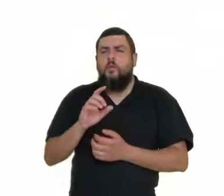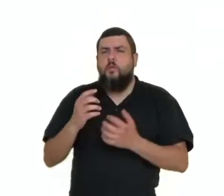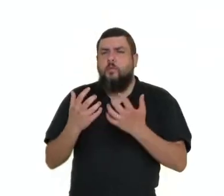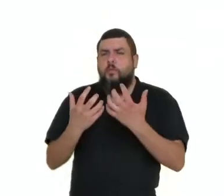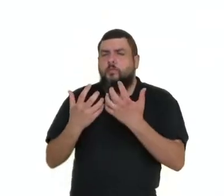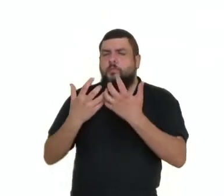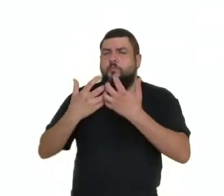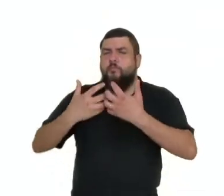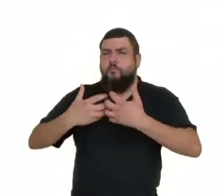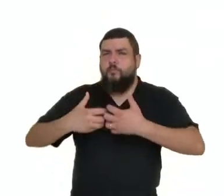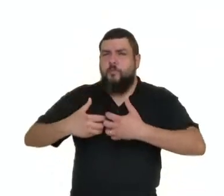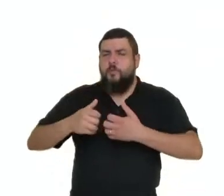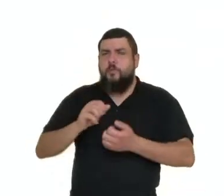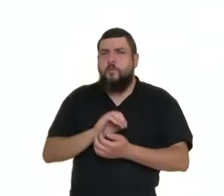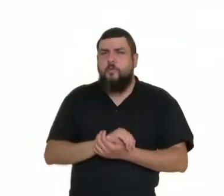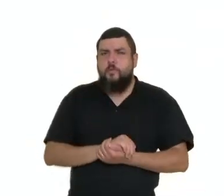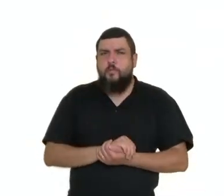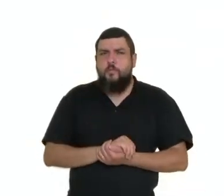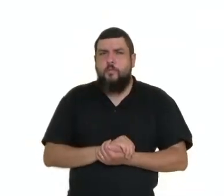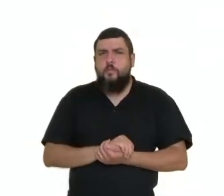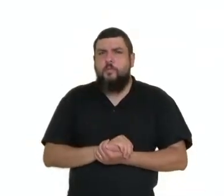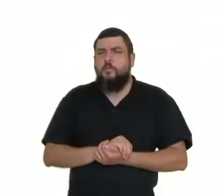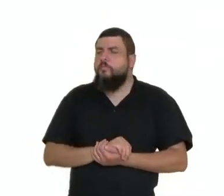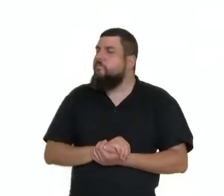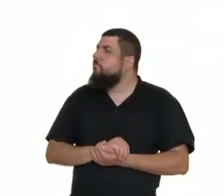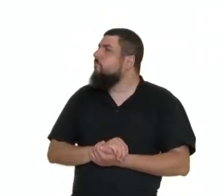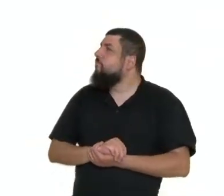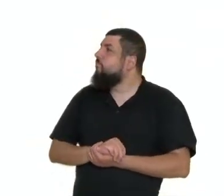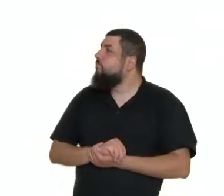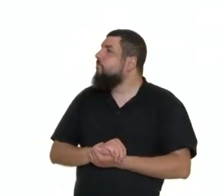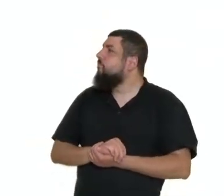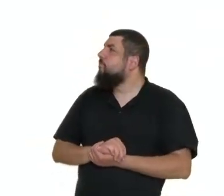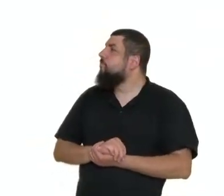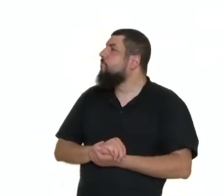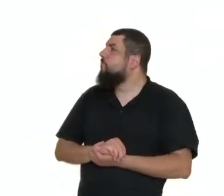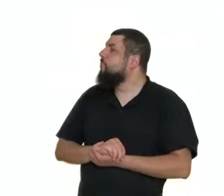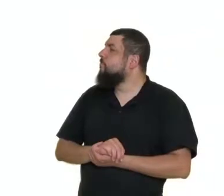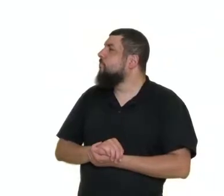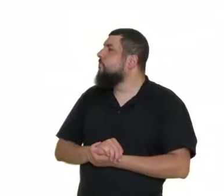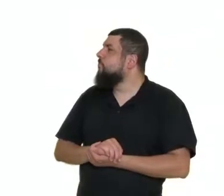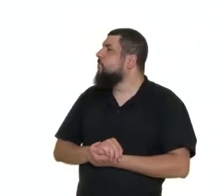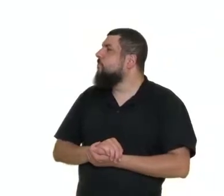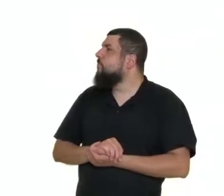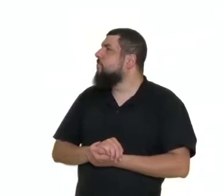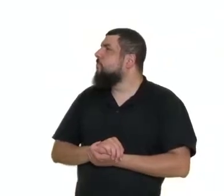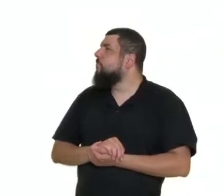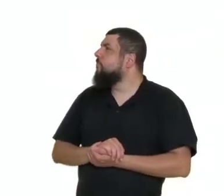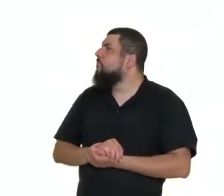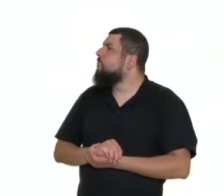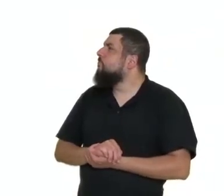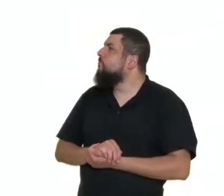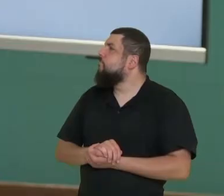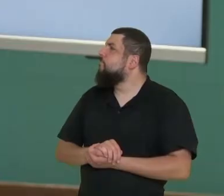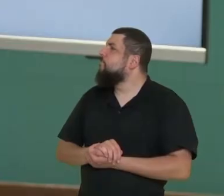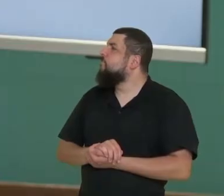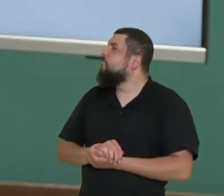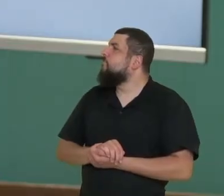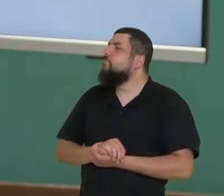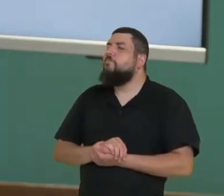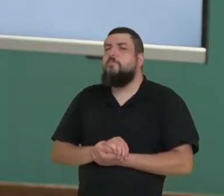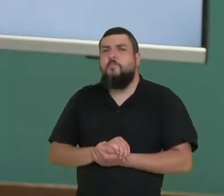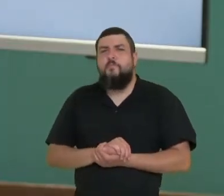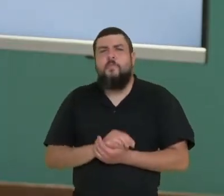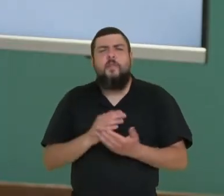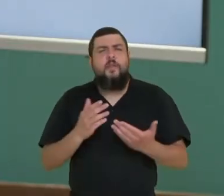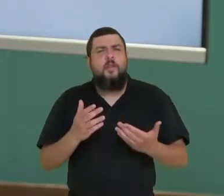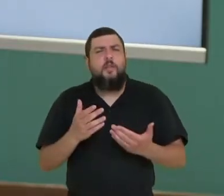pensar. Seria um gatito ou um gataço? Né? Um